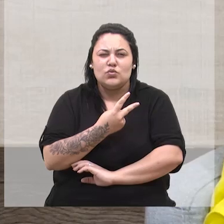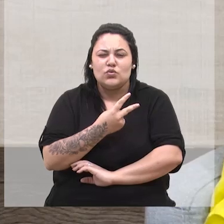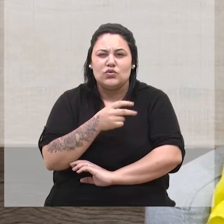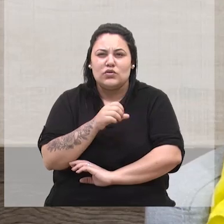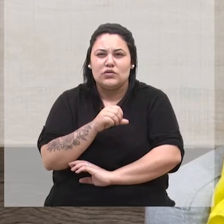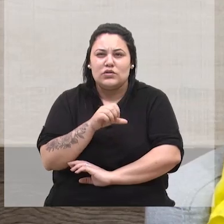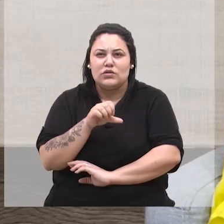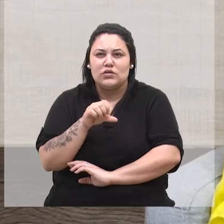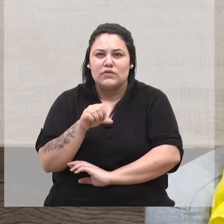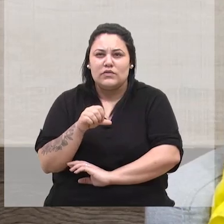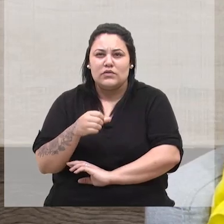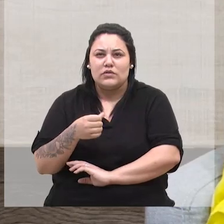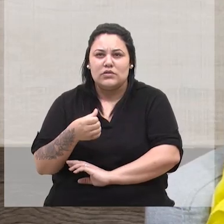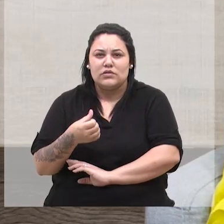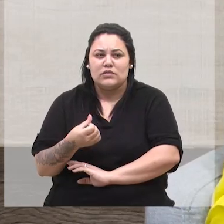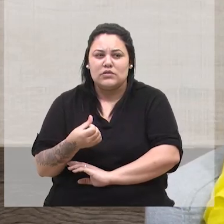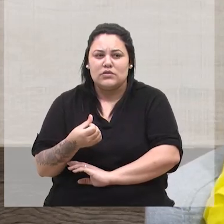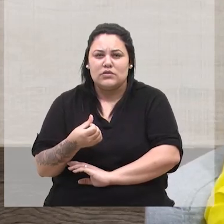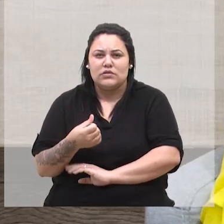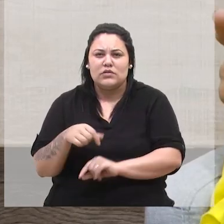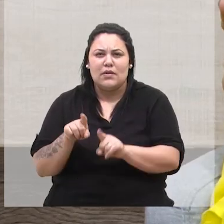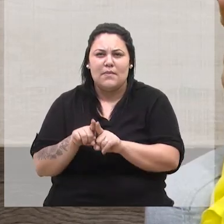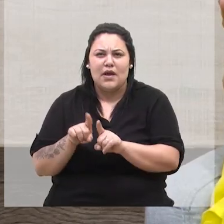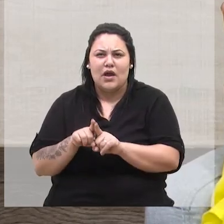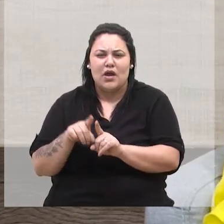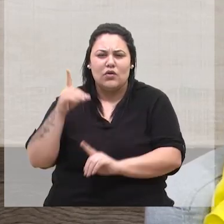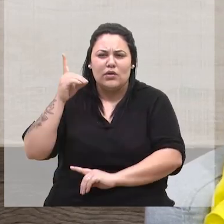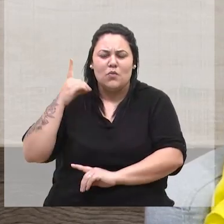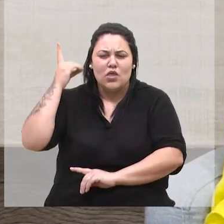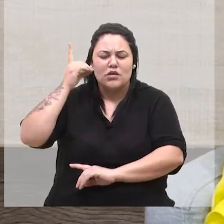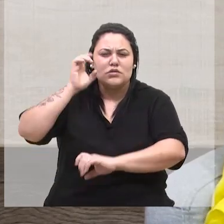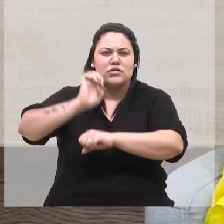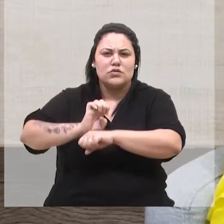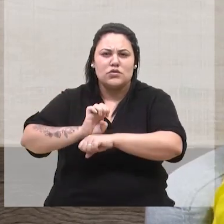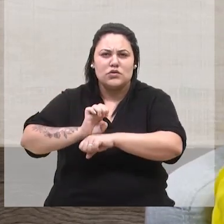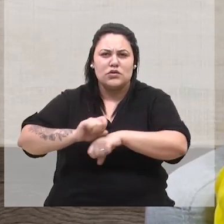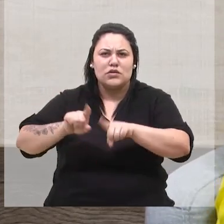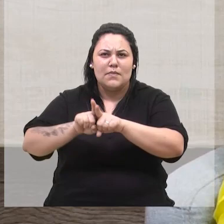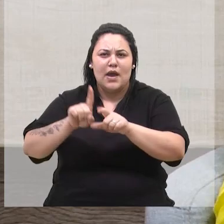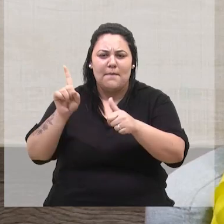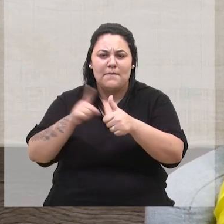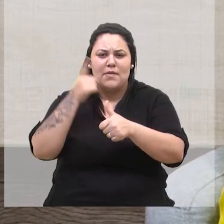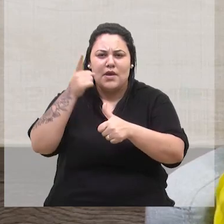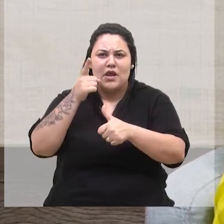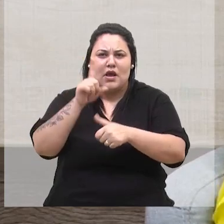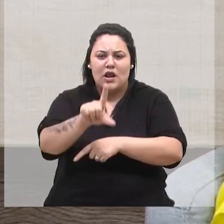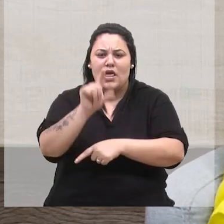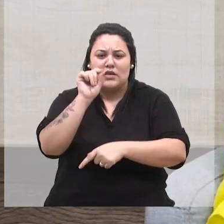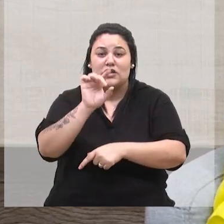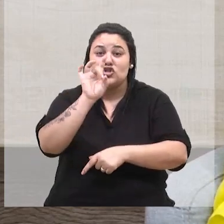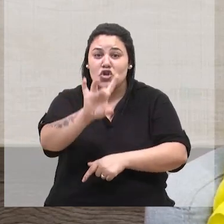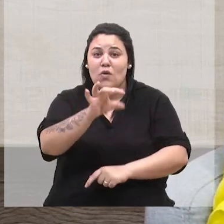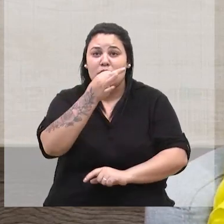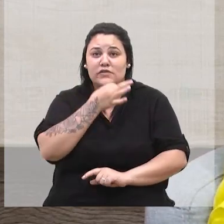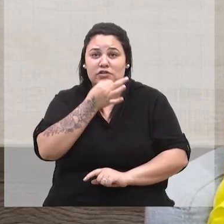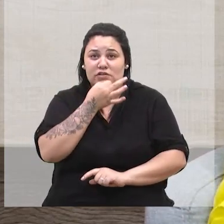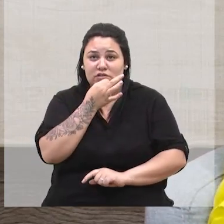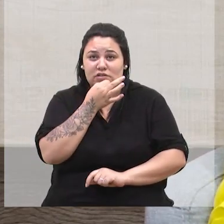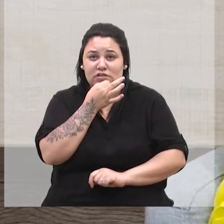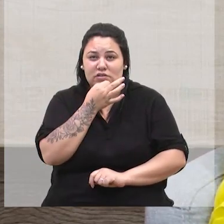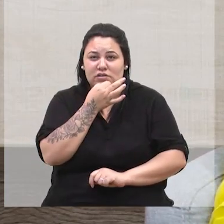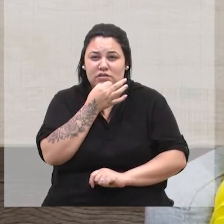1996, e como deputada estadual, eu também fui a primeira eleita só por Caxias